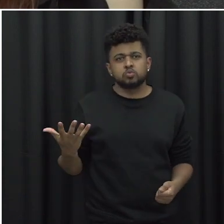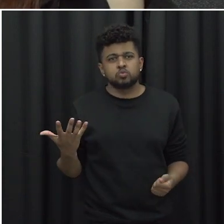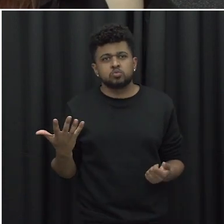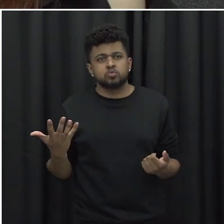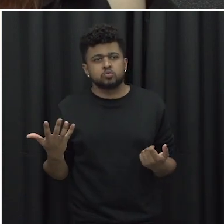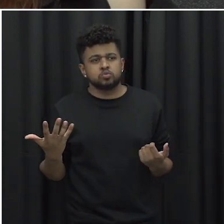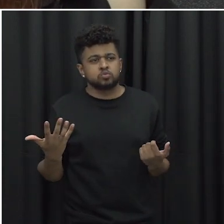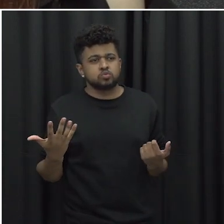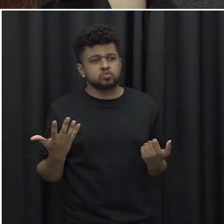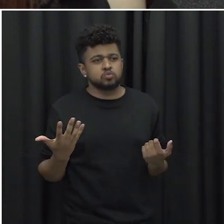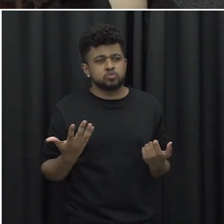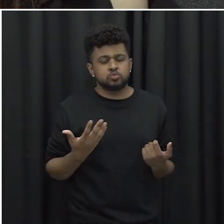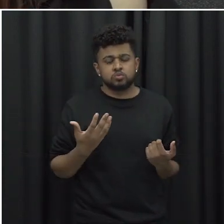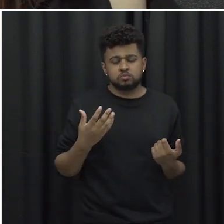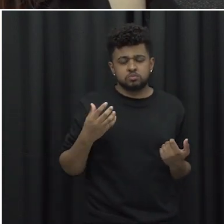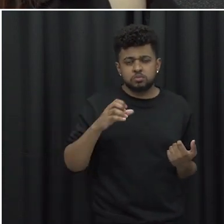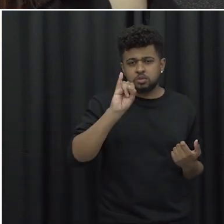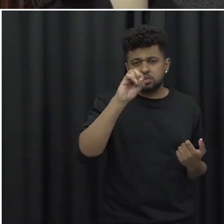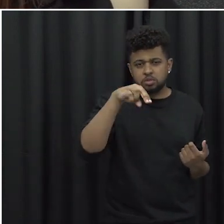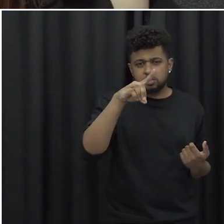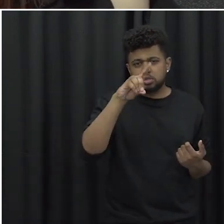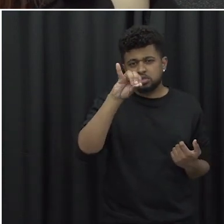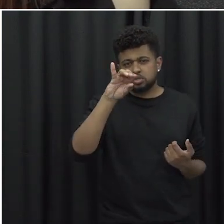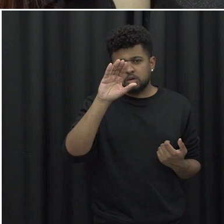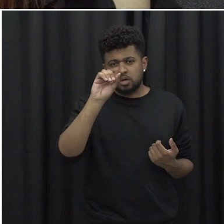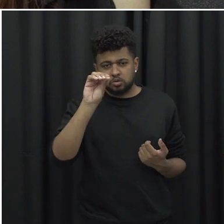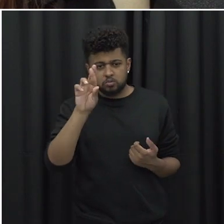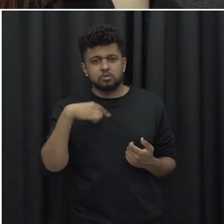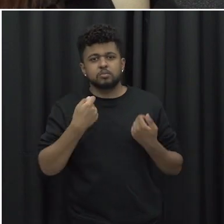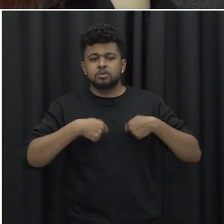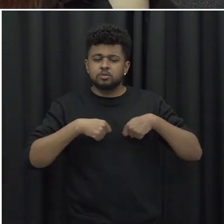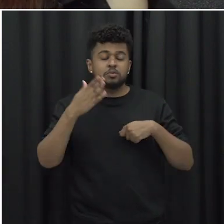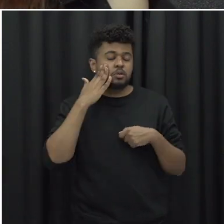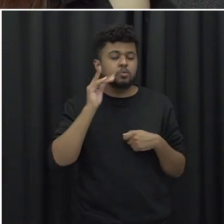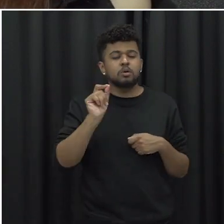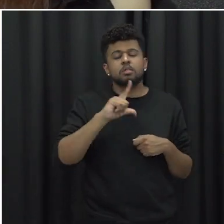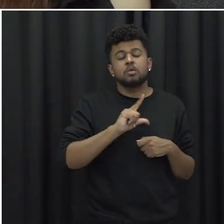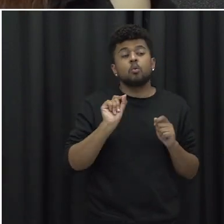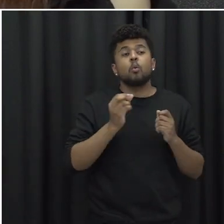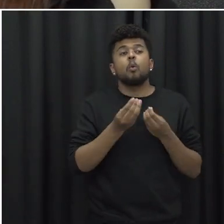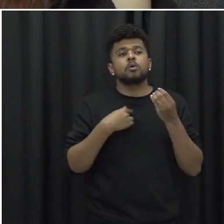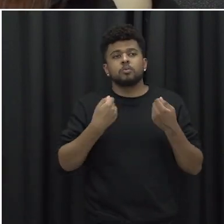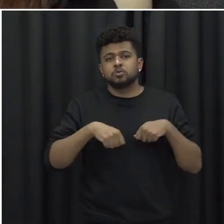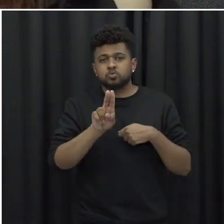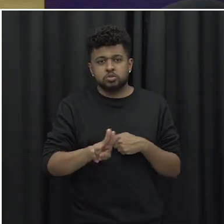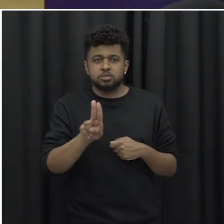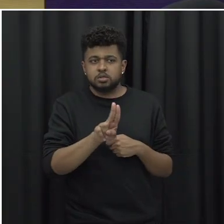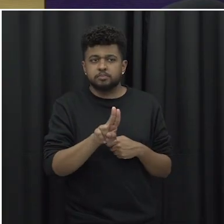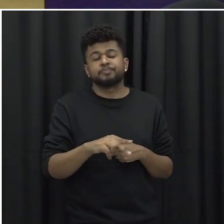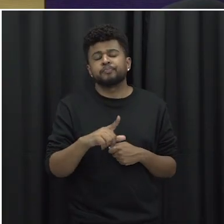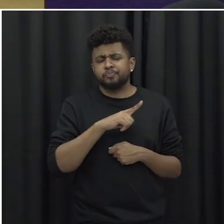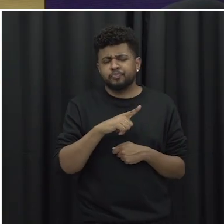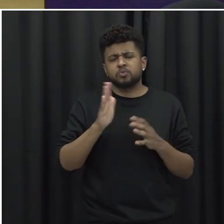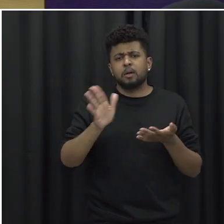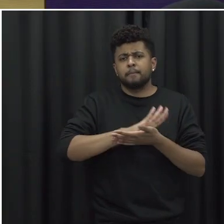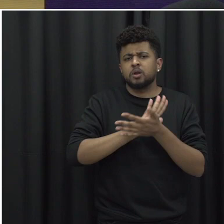eu vou precisar utilizar. Então, existe já um preconceito, o próprio paciente vem com essa linha. E ele vem até fala bem baixinho